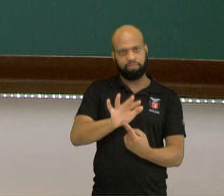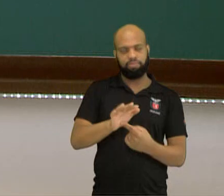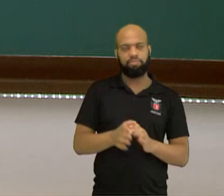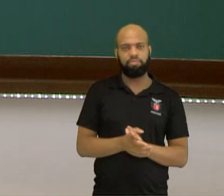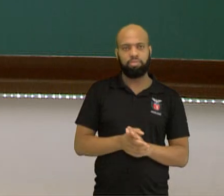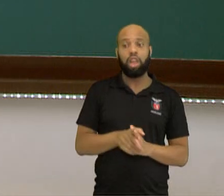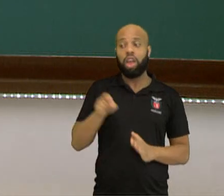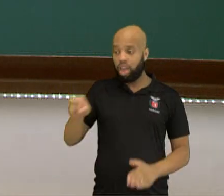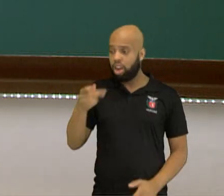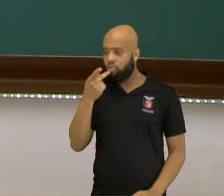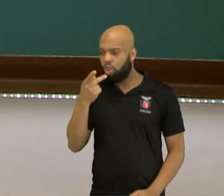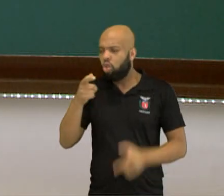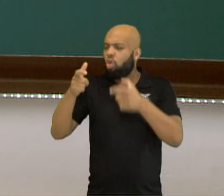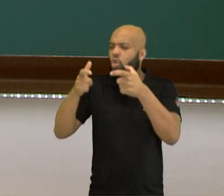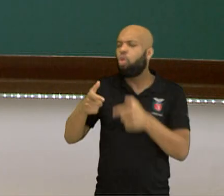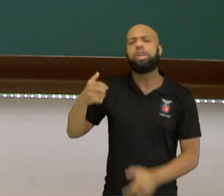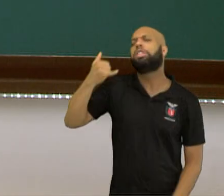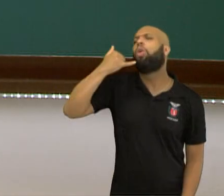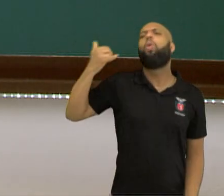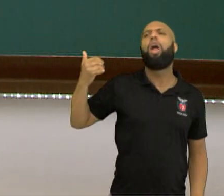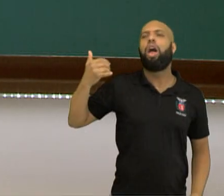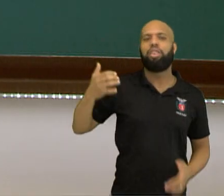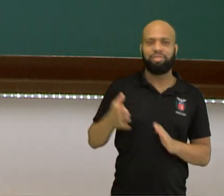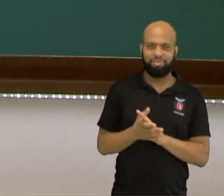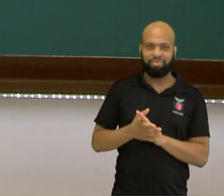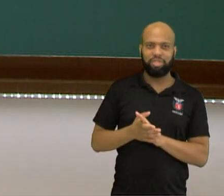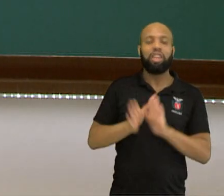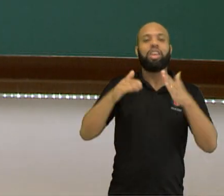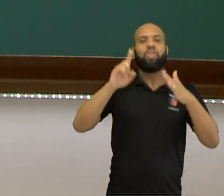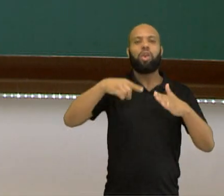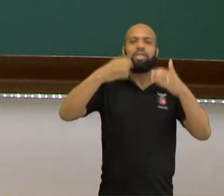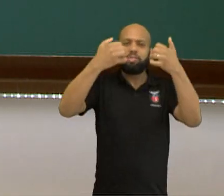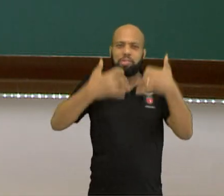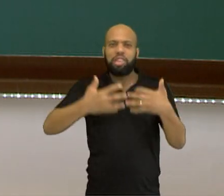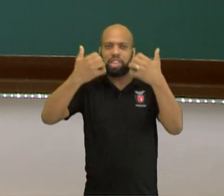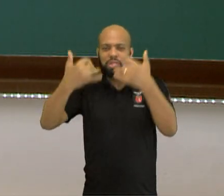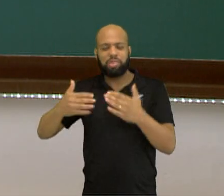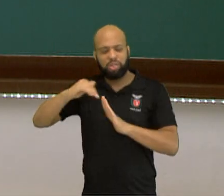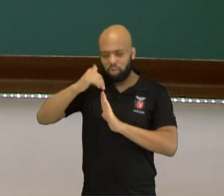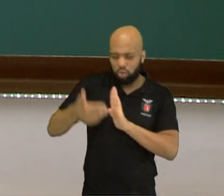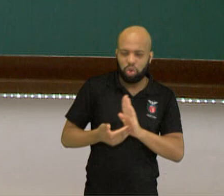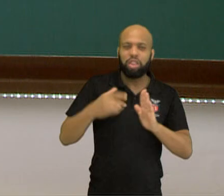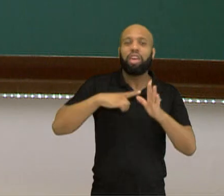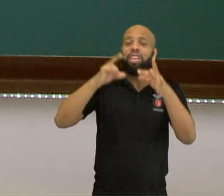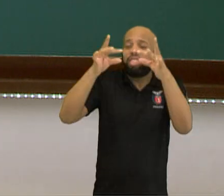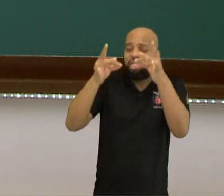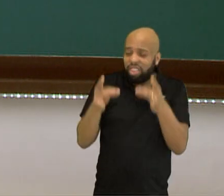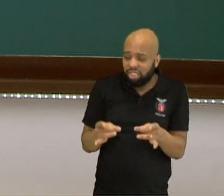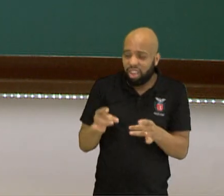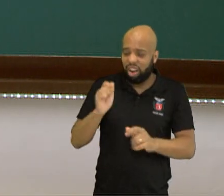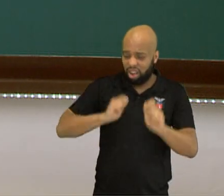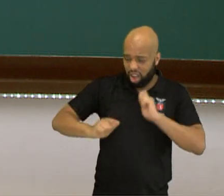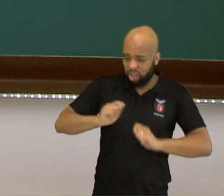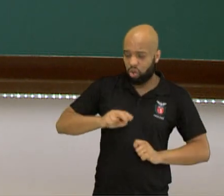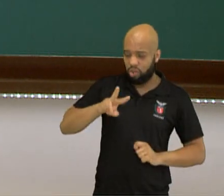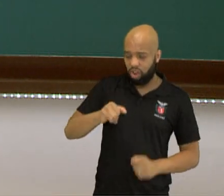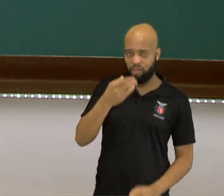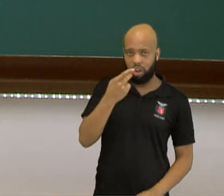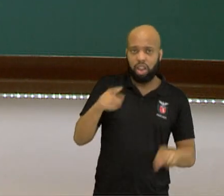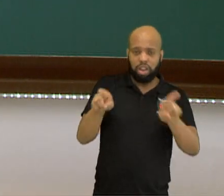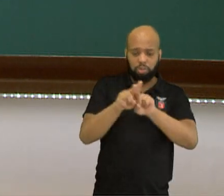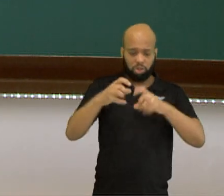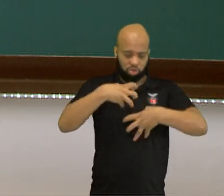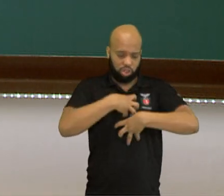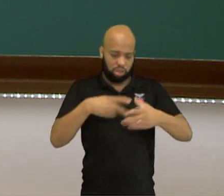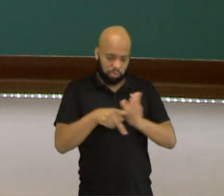cadê meu celular? Né? Então, são coisas que estão descritas ali que ajudam o